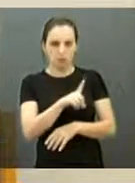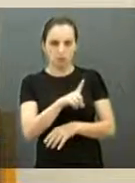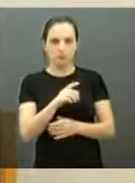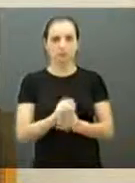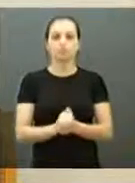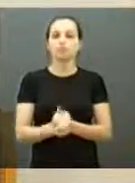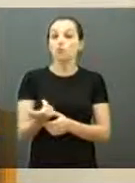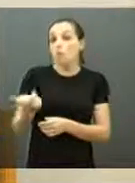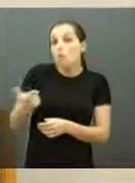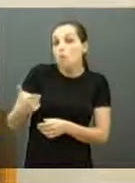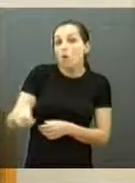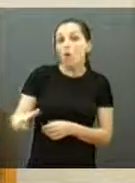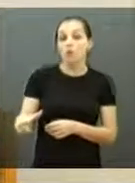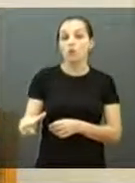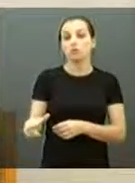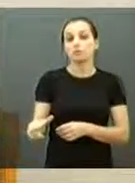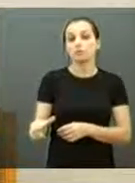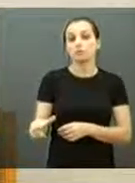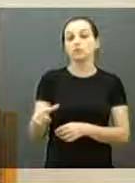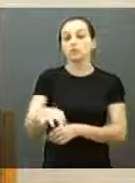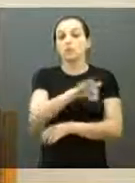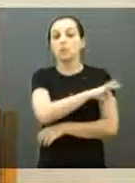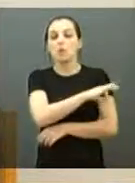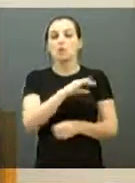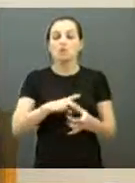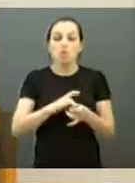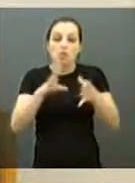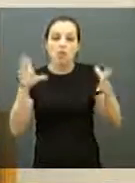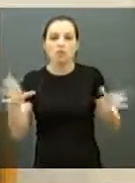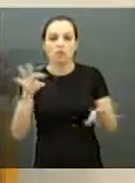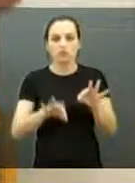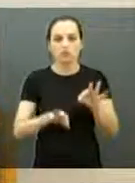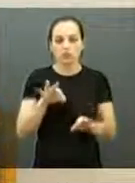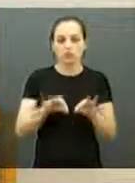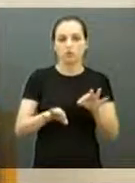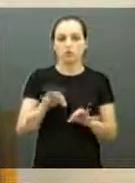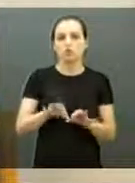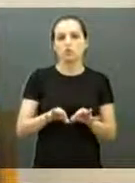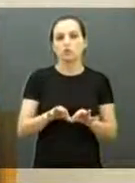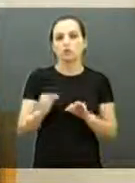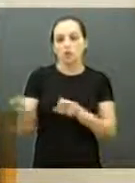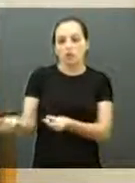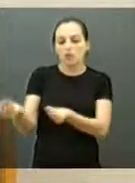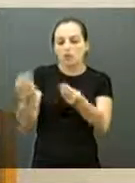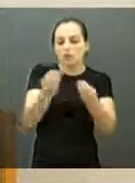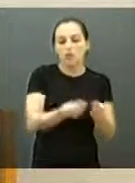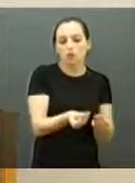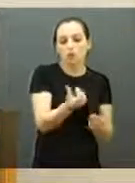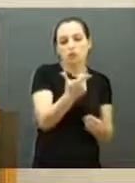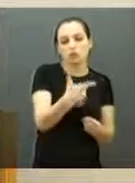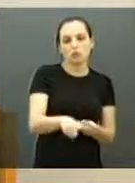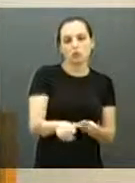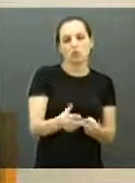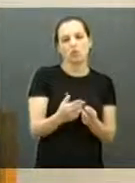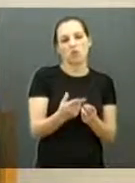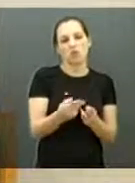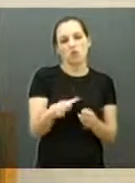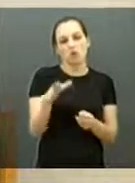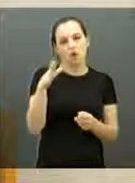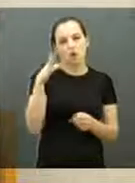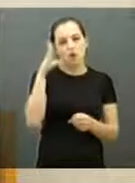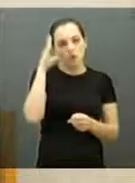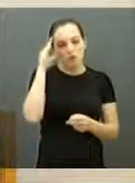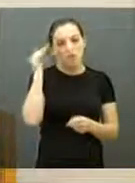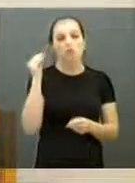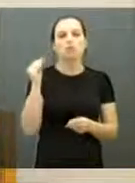outro foi condenado pela prefeitura e foi absolvido da justiça. Foi reintegrado, como aquele funcionário que você falou da dengue, que